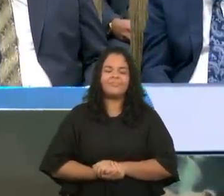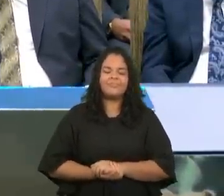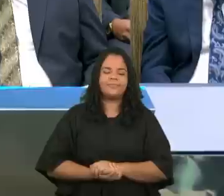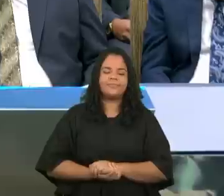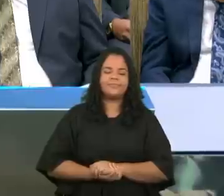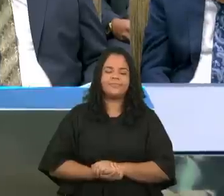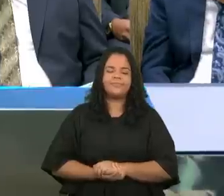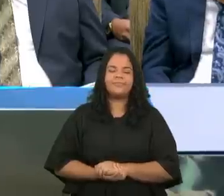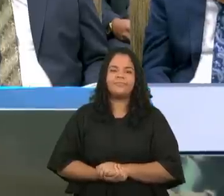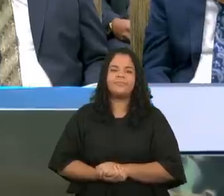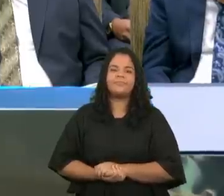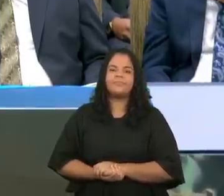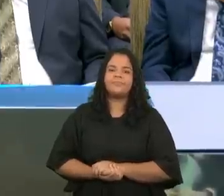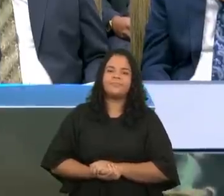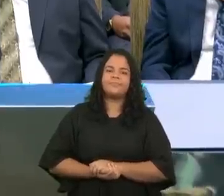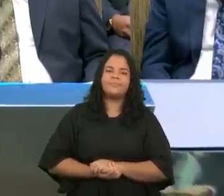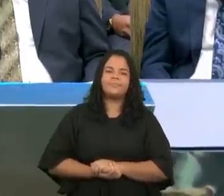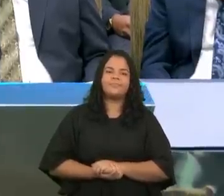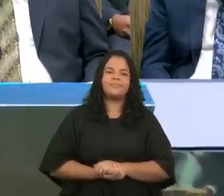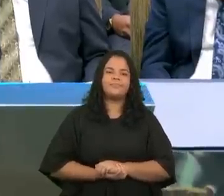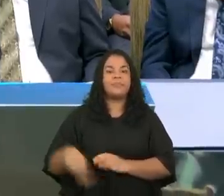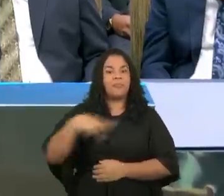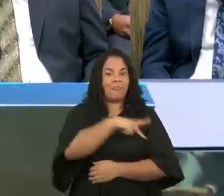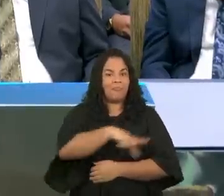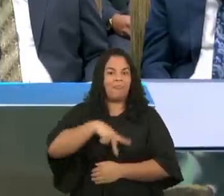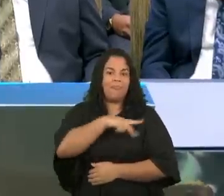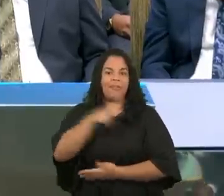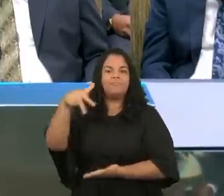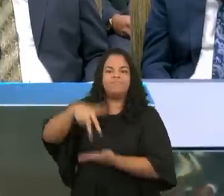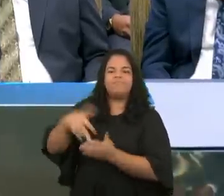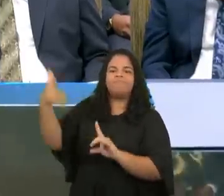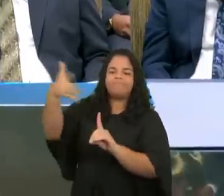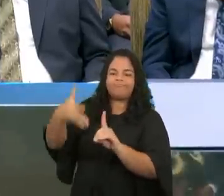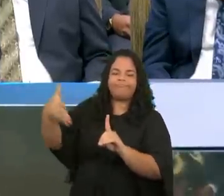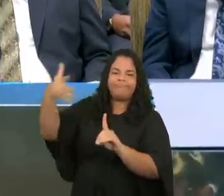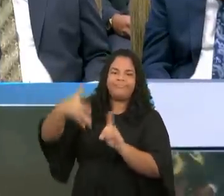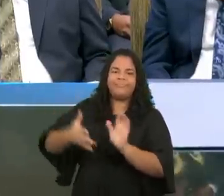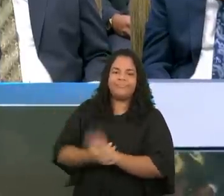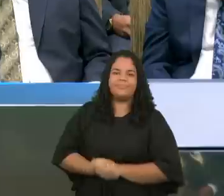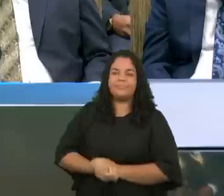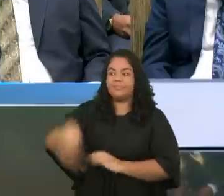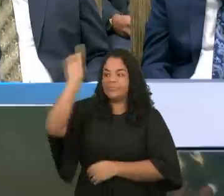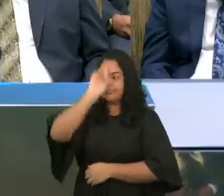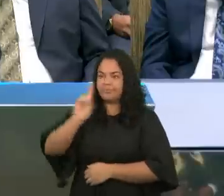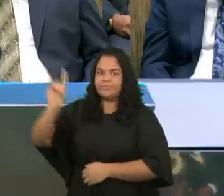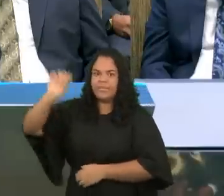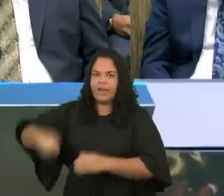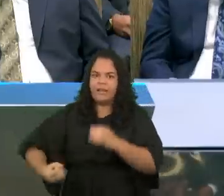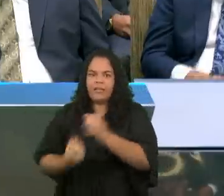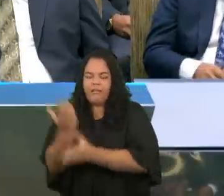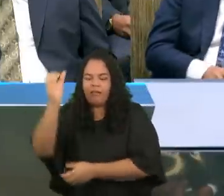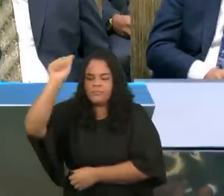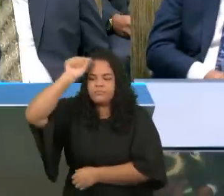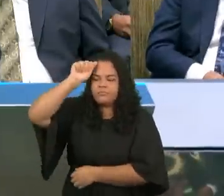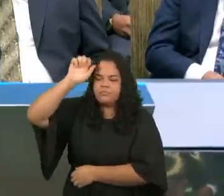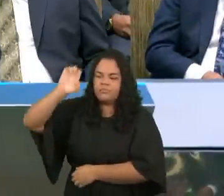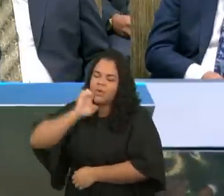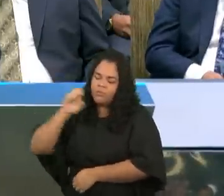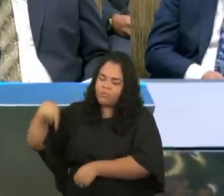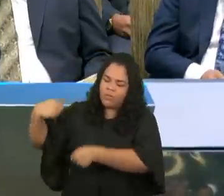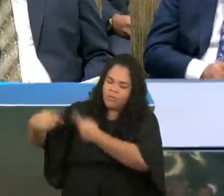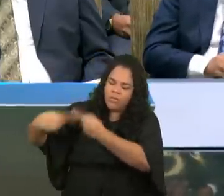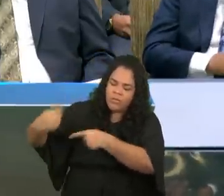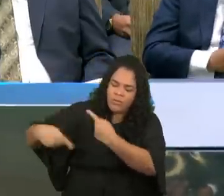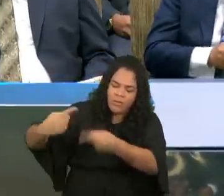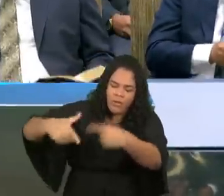de que povoassem a terra, havendo determinado previamente as épocas e os lugares exatos onde deveriam habitar. Versículo 27,